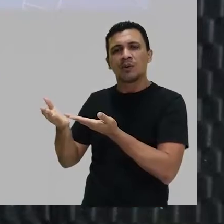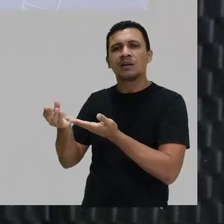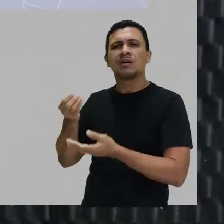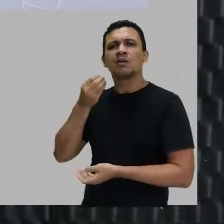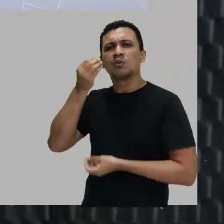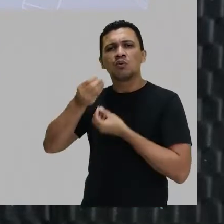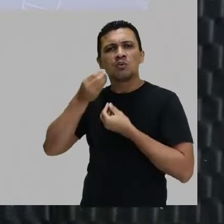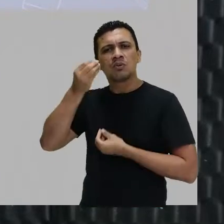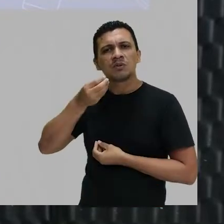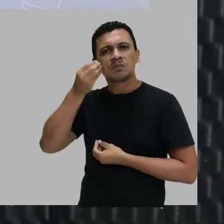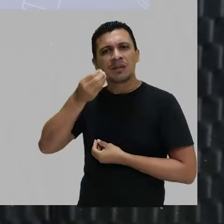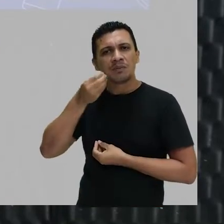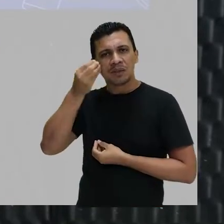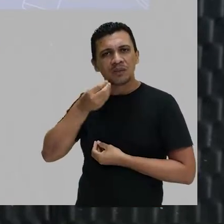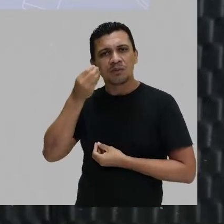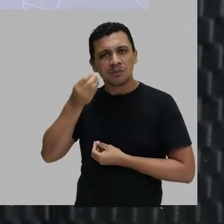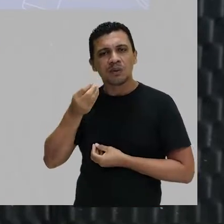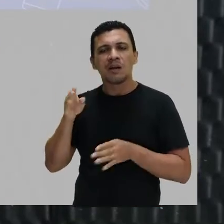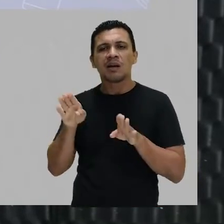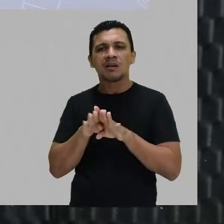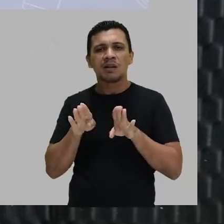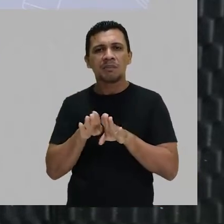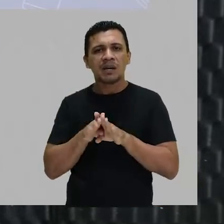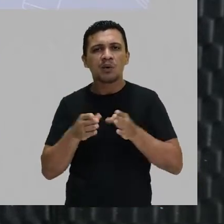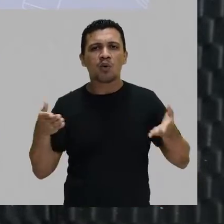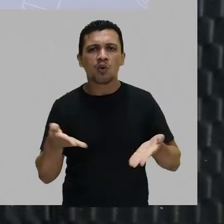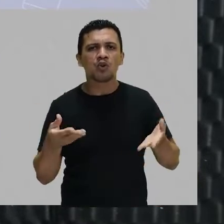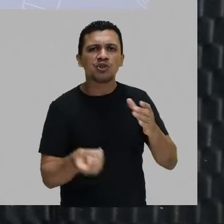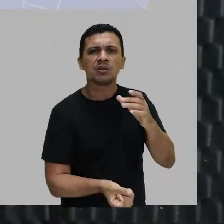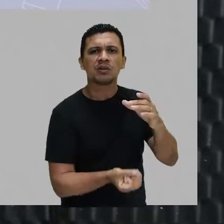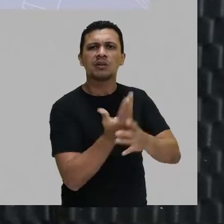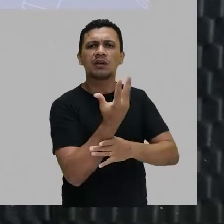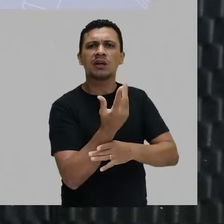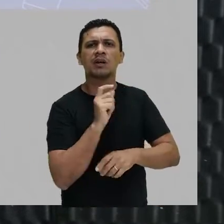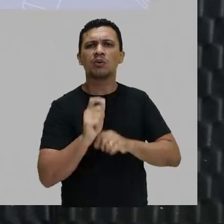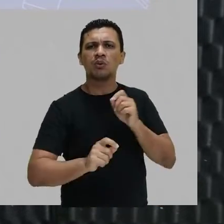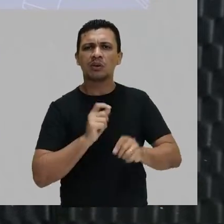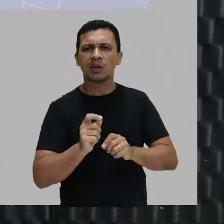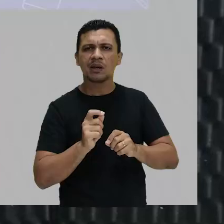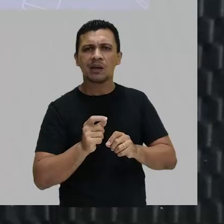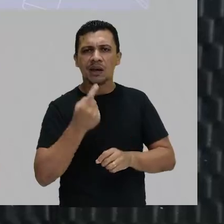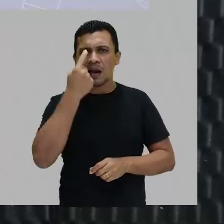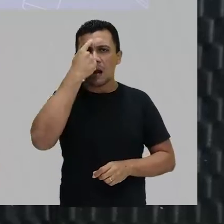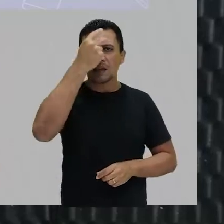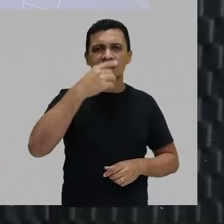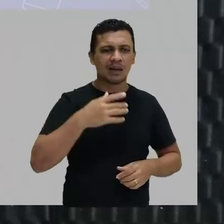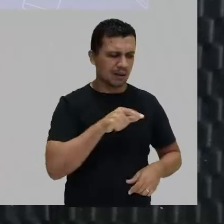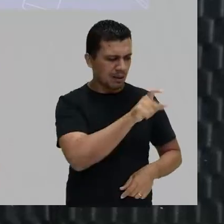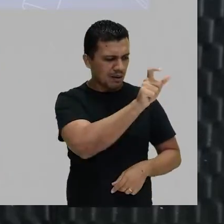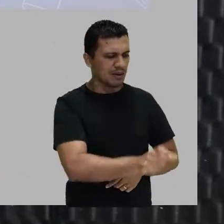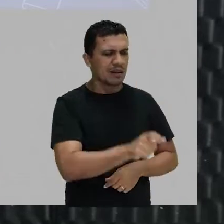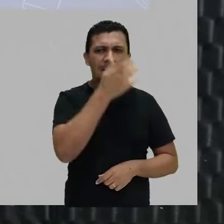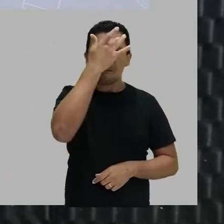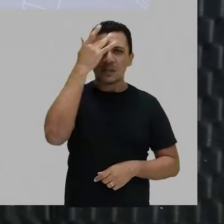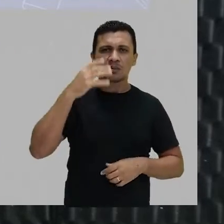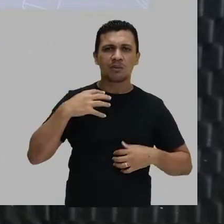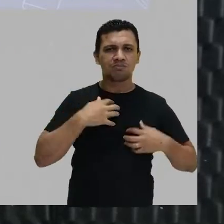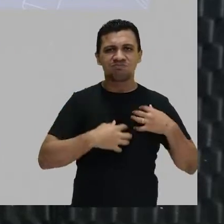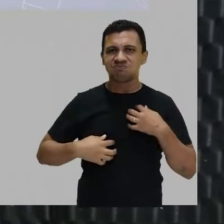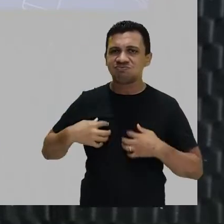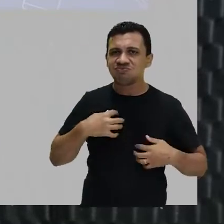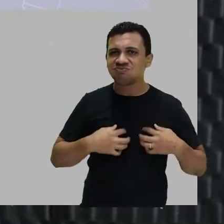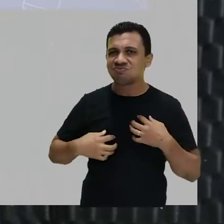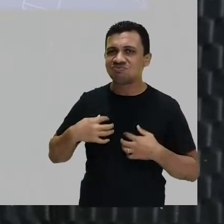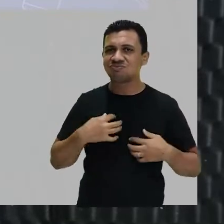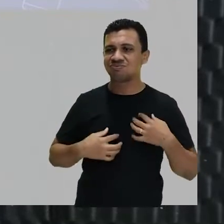experimentos antinaturalistas e atualmente eles criam essa ideia da inquietude do espectador. Ninguém fica quieto